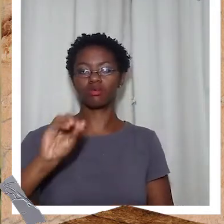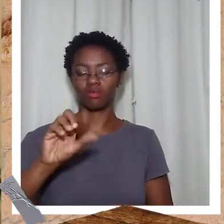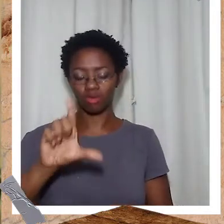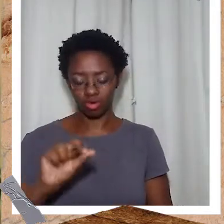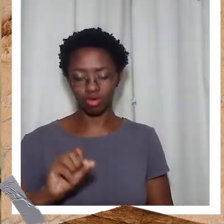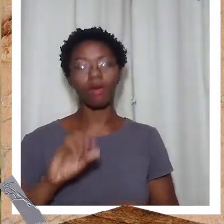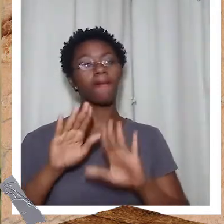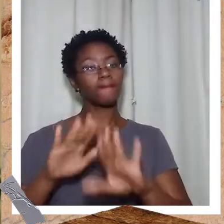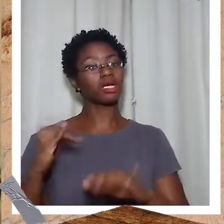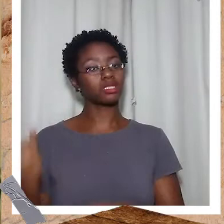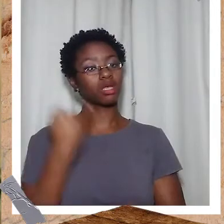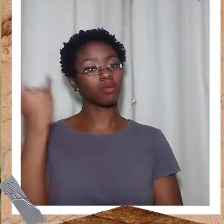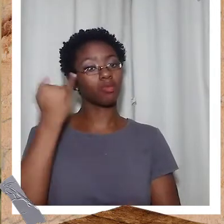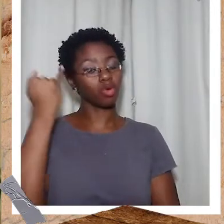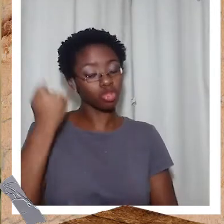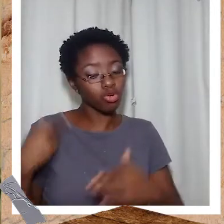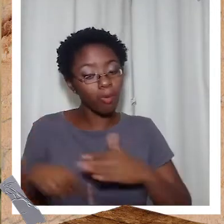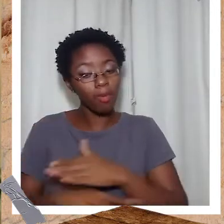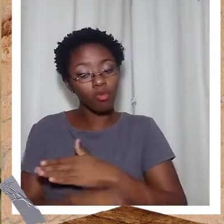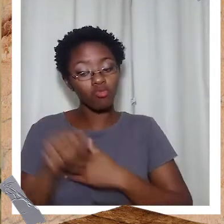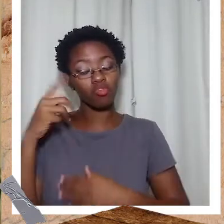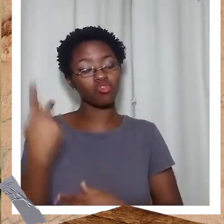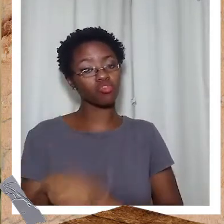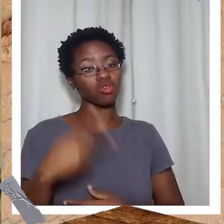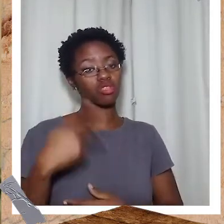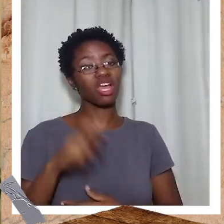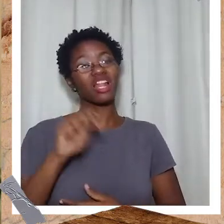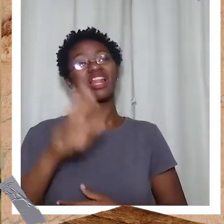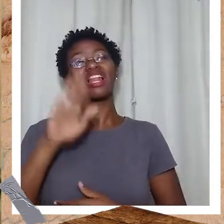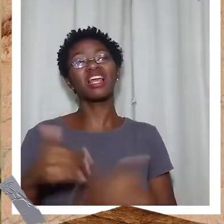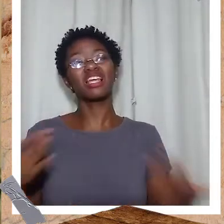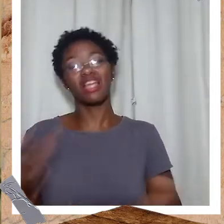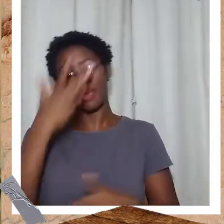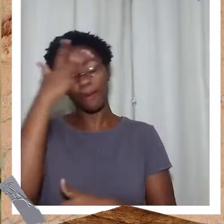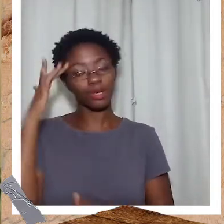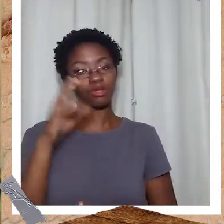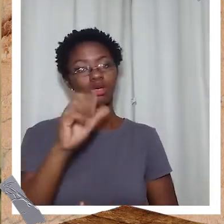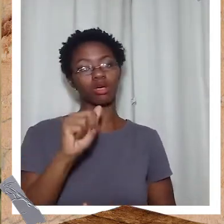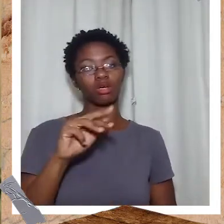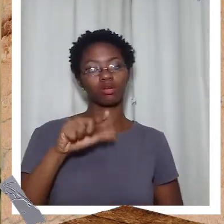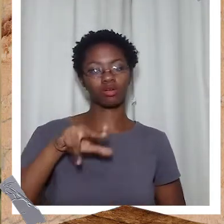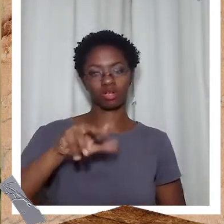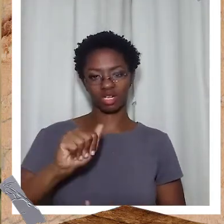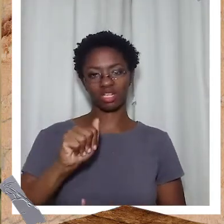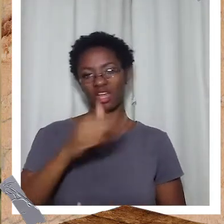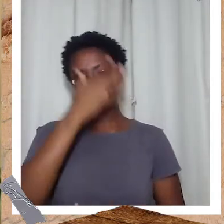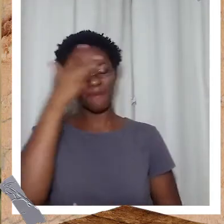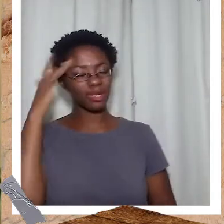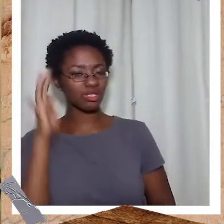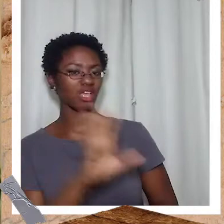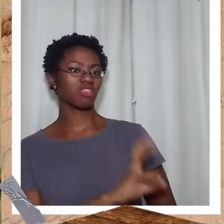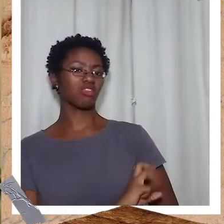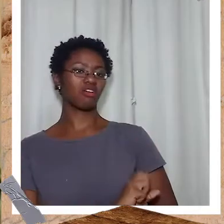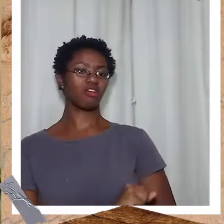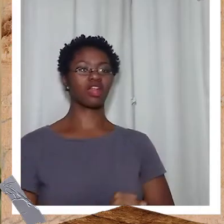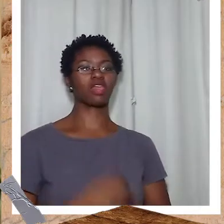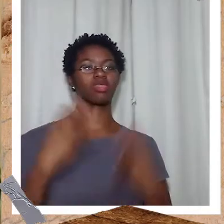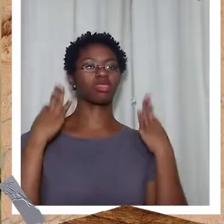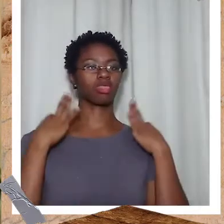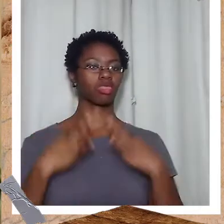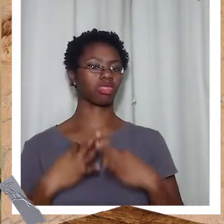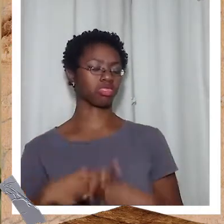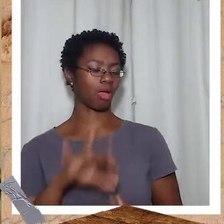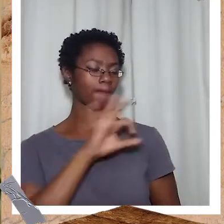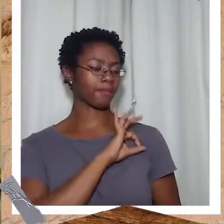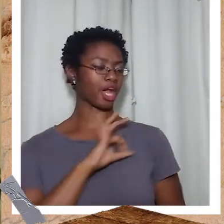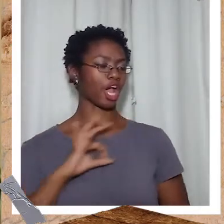que a subjetividade dela, quem foi Carolina, também esteja presente. A Carolina que adorava usar colares de pérola,